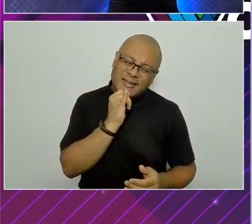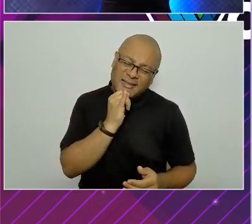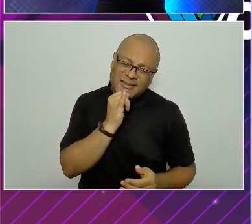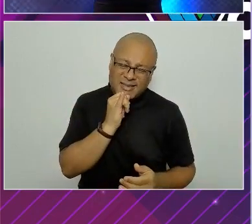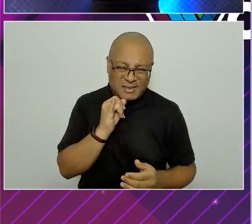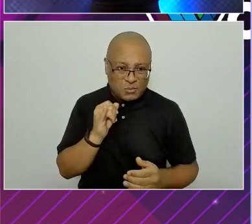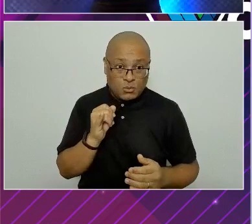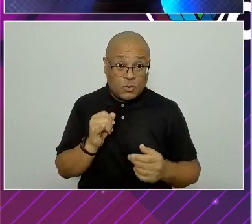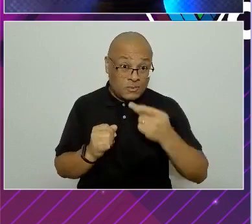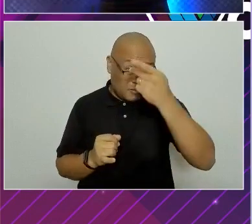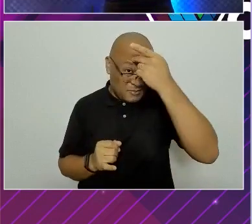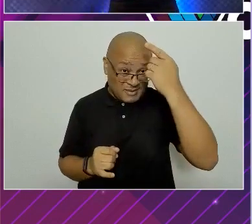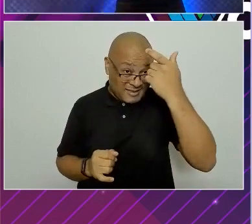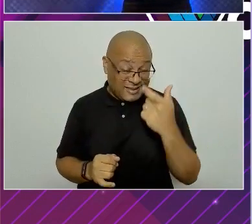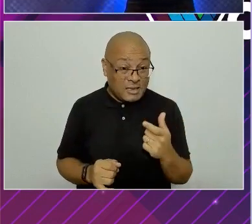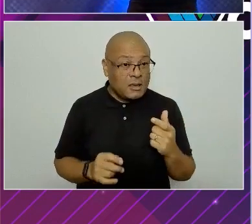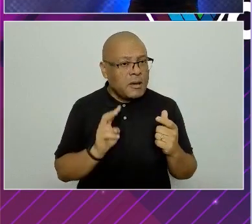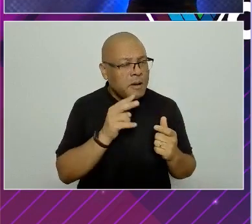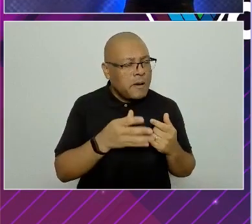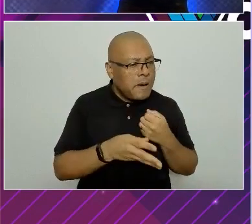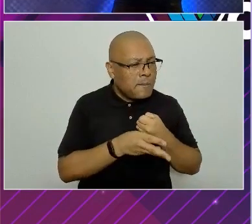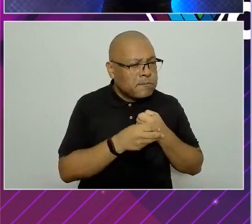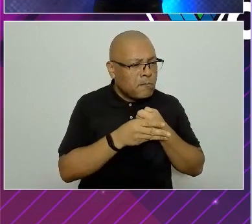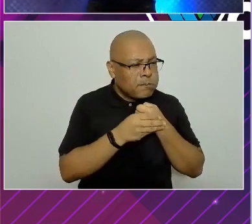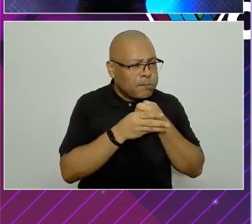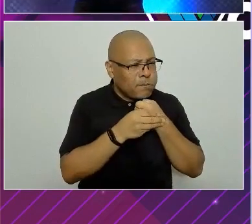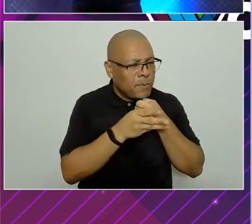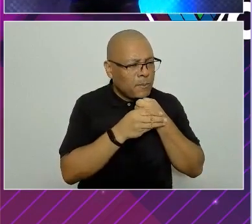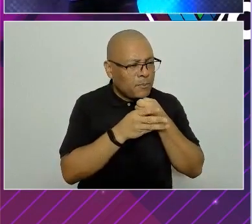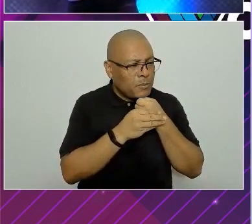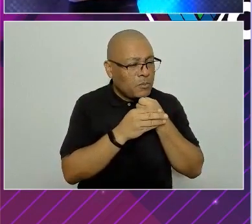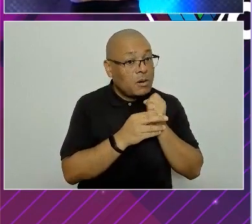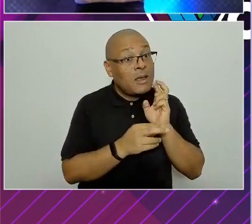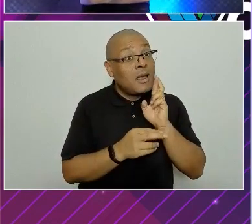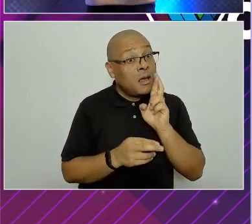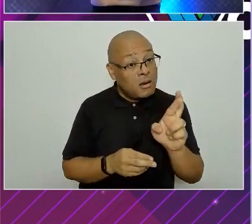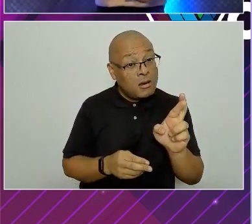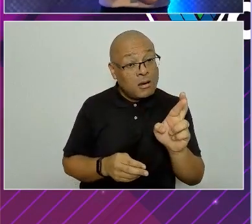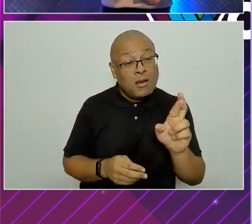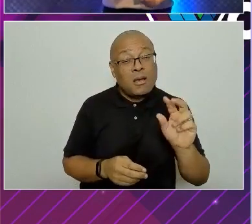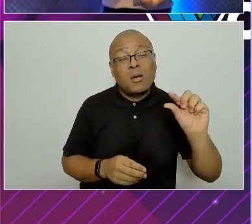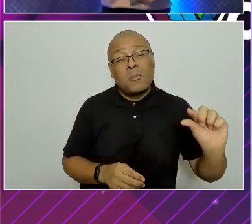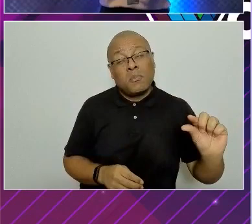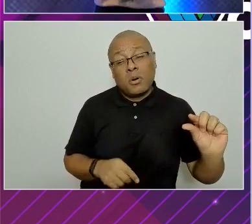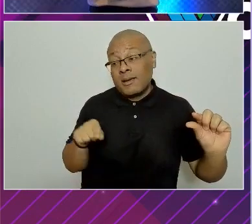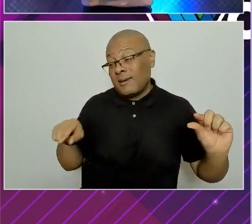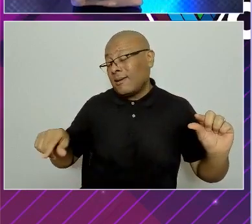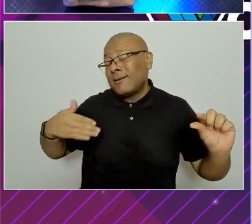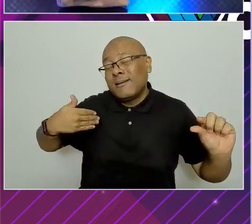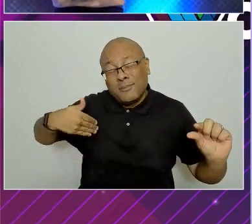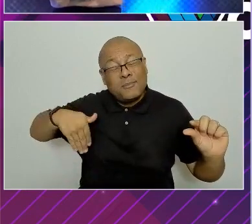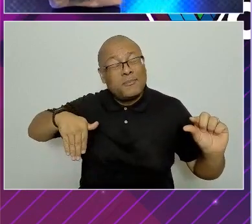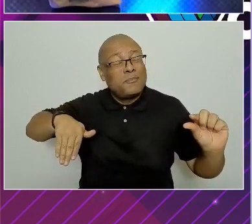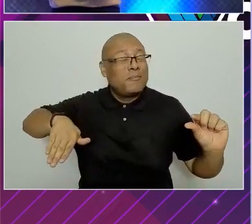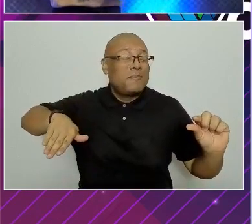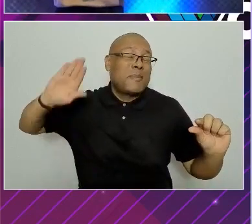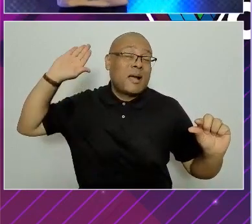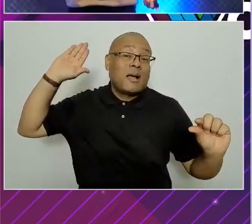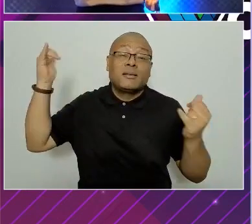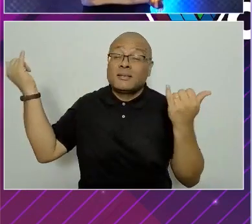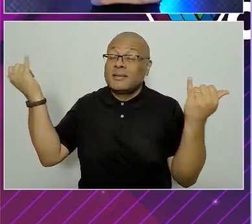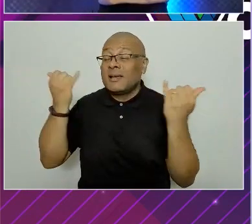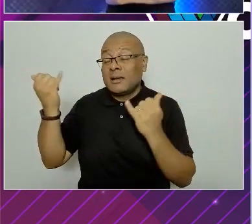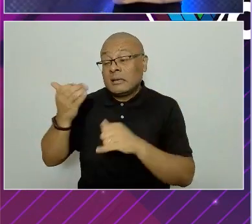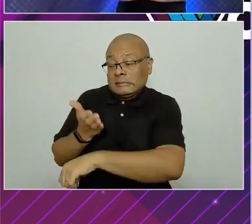para gerar, processar alguma informação e trazer um resultado é muito menor, né, do que para apresentar resultados